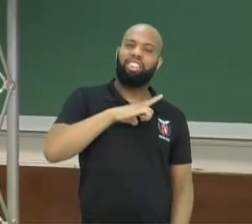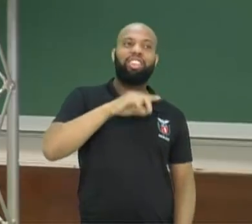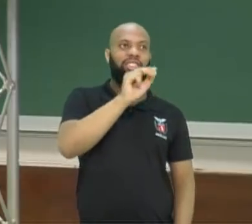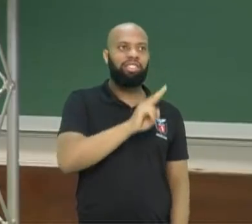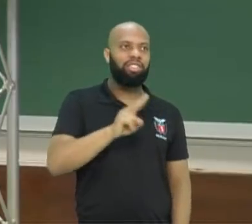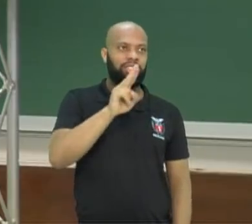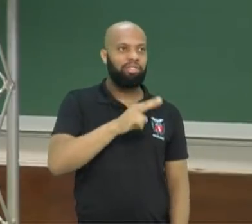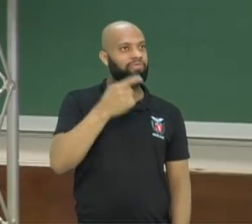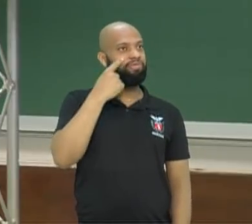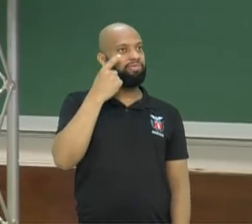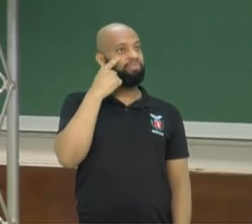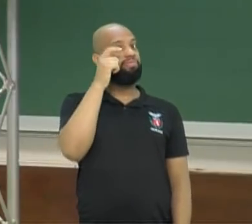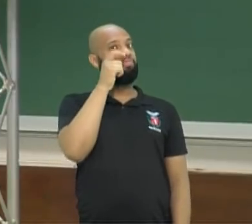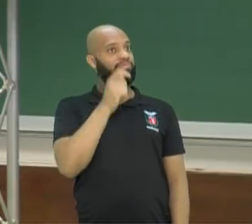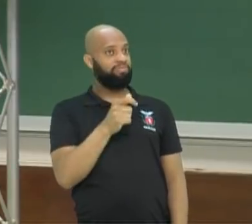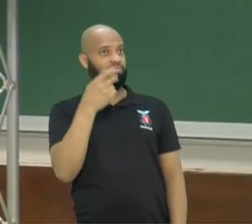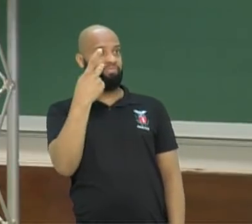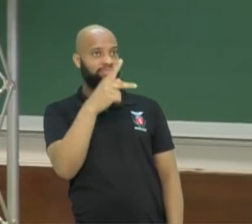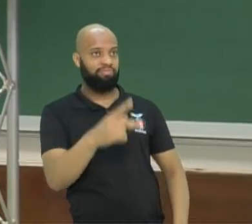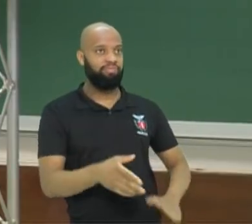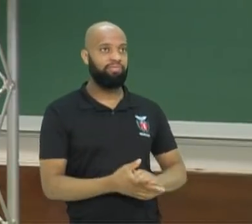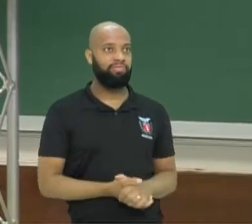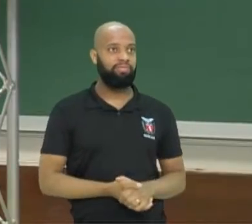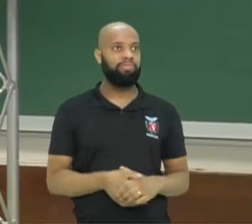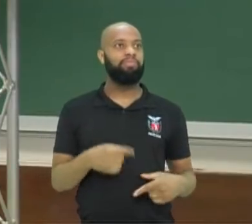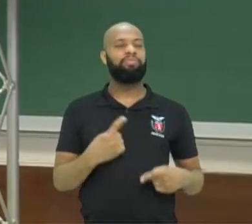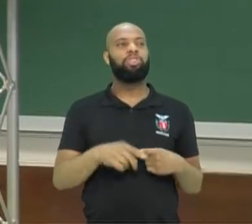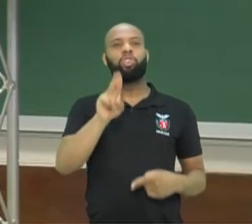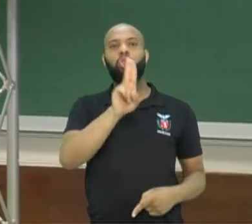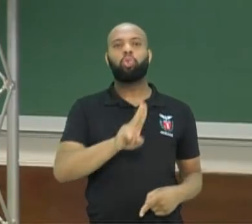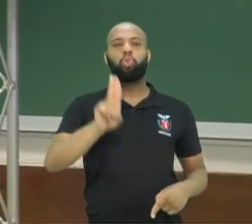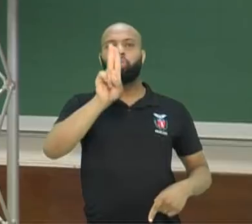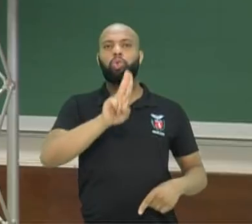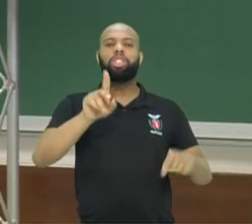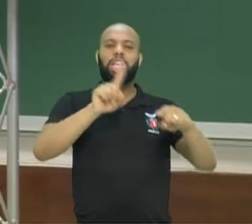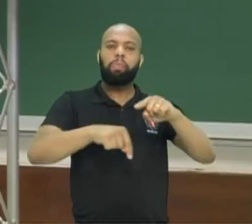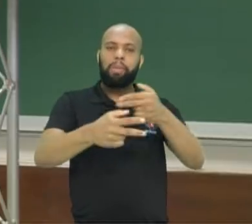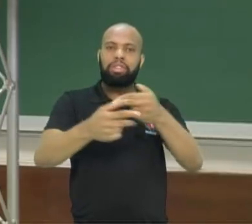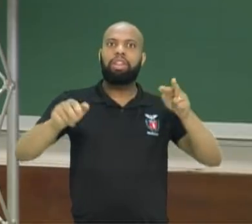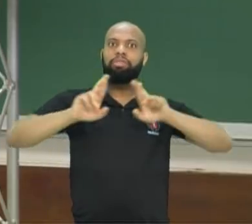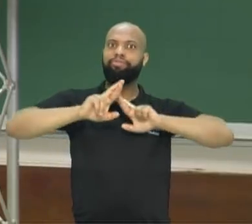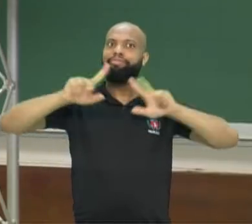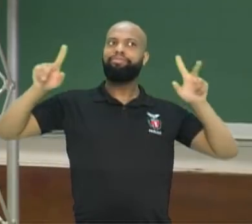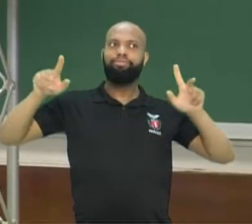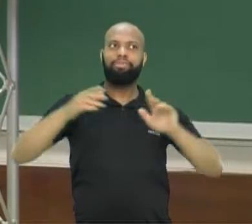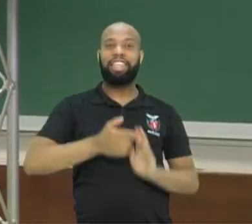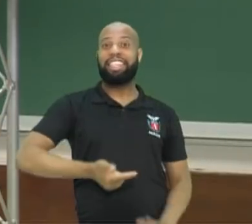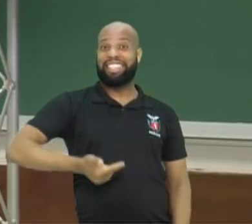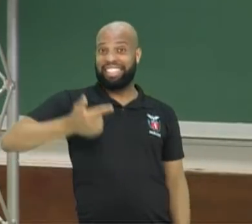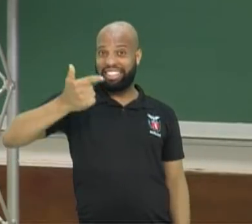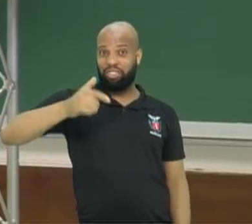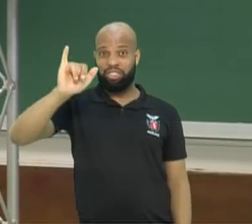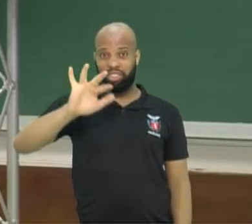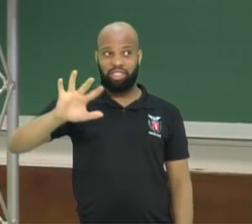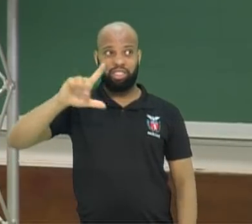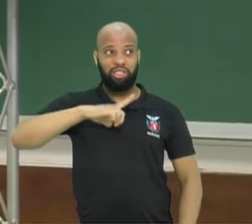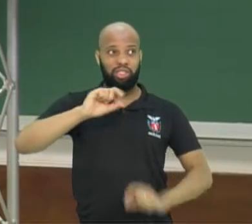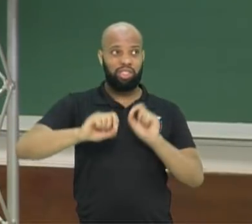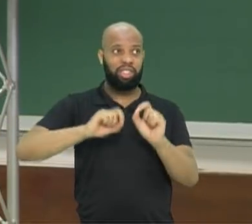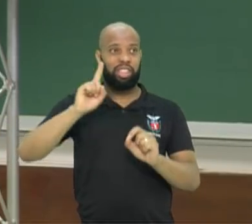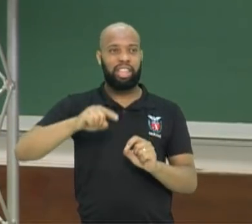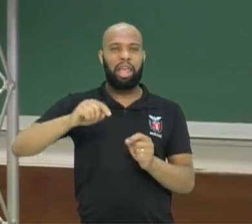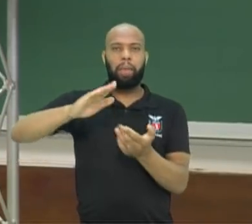que interessante essas obras de arte dele. Ele usa materiais muito diferentes. E essa daqui é um tipo de